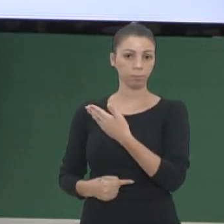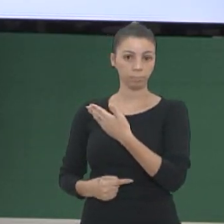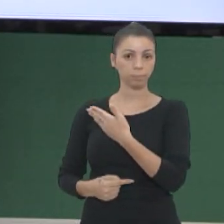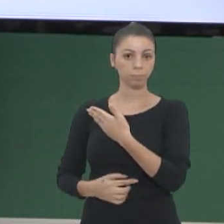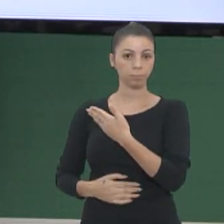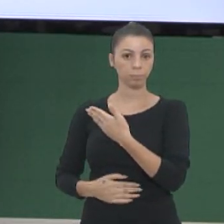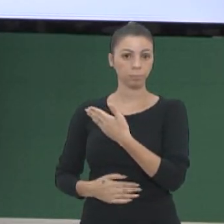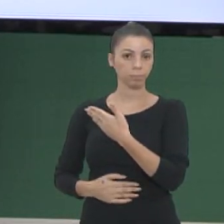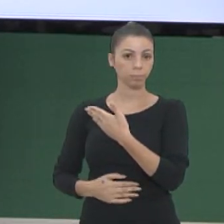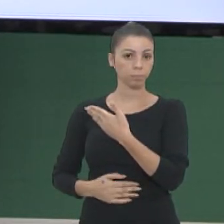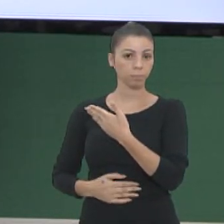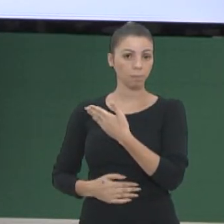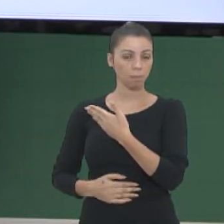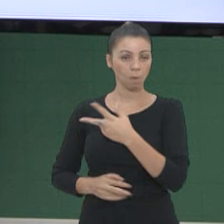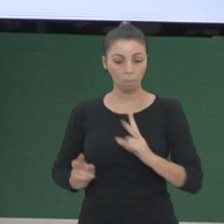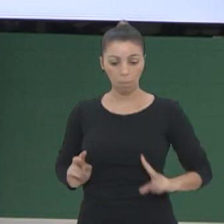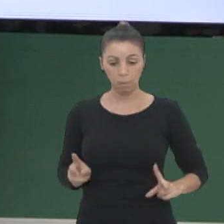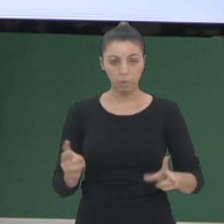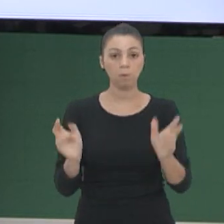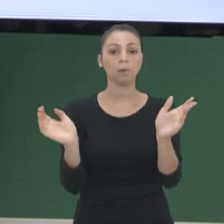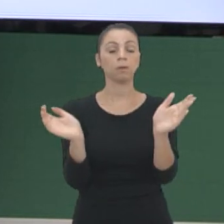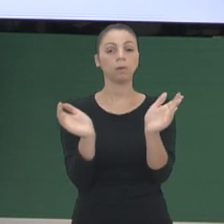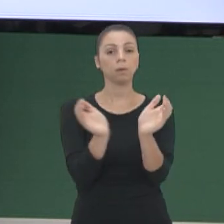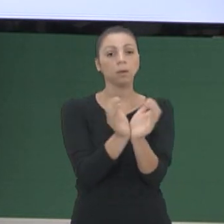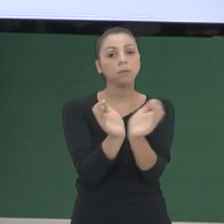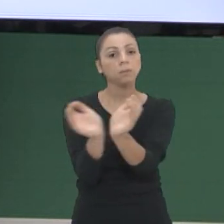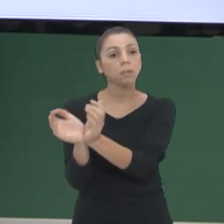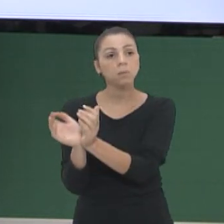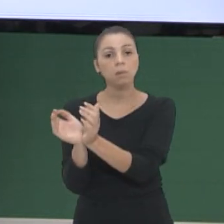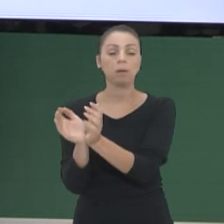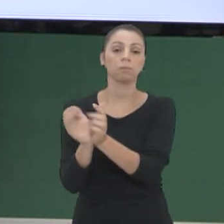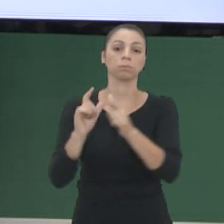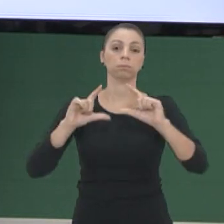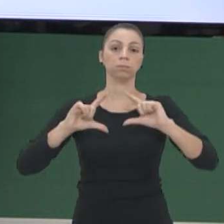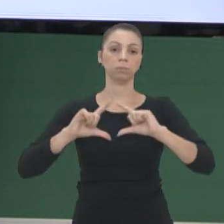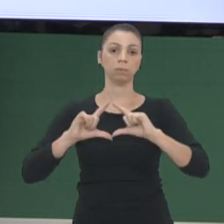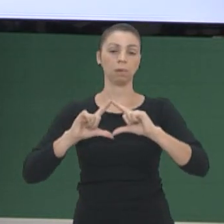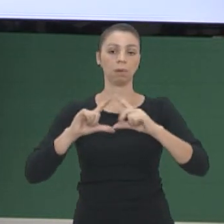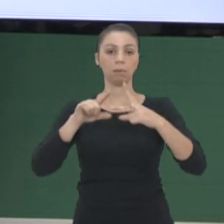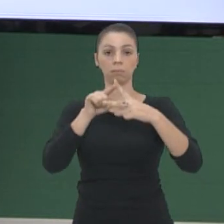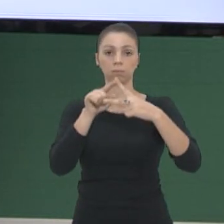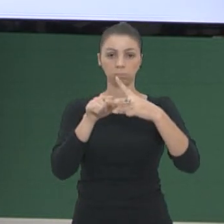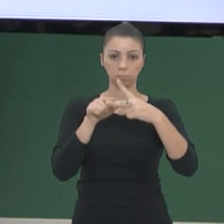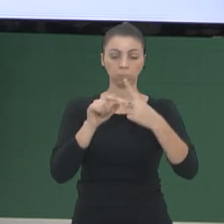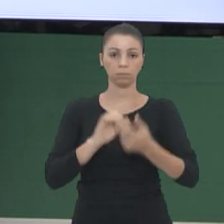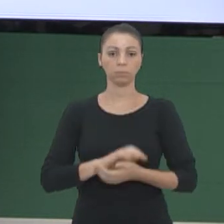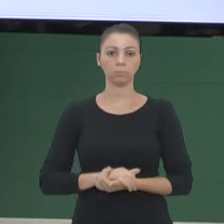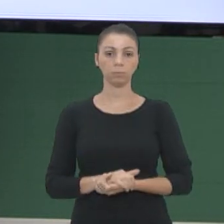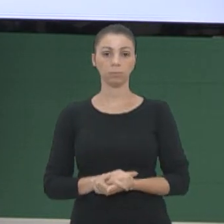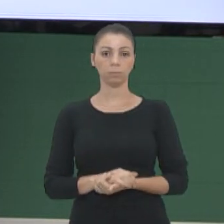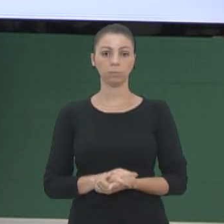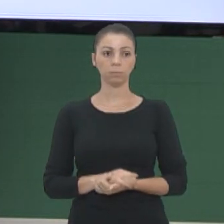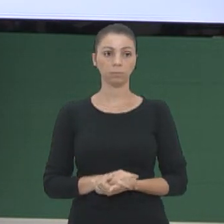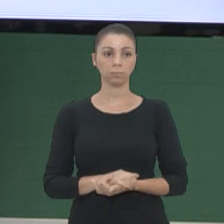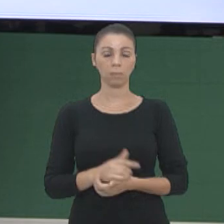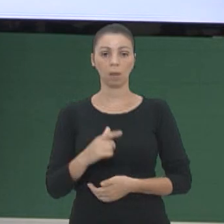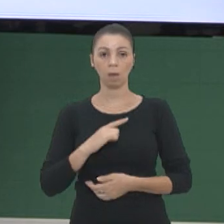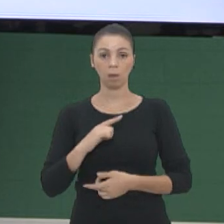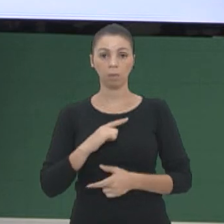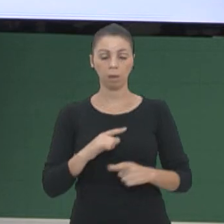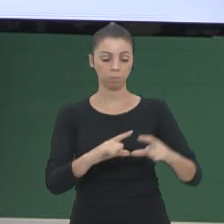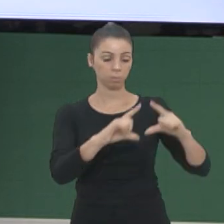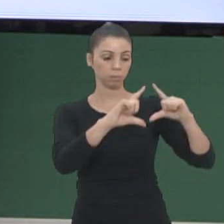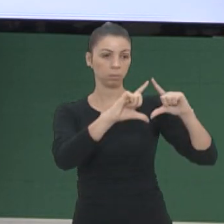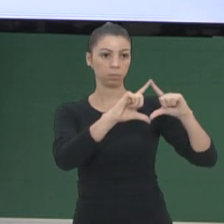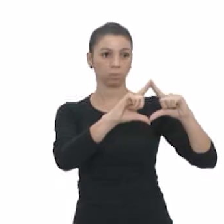Continuando então aqui a classificação dos triângulos quanto aos seus ângulos. Olha lá, eu tenho um triângulo